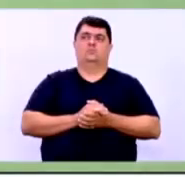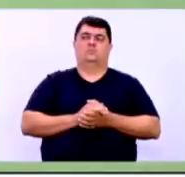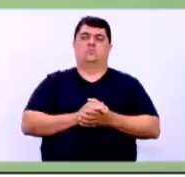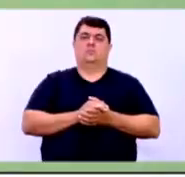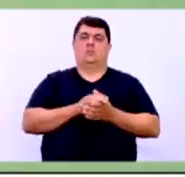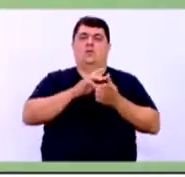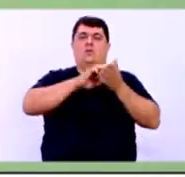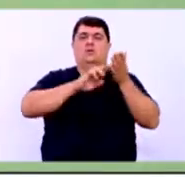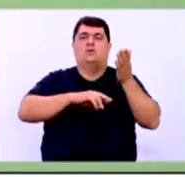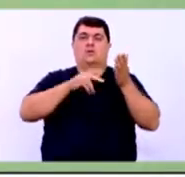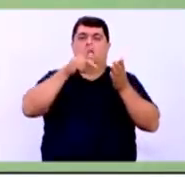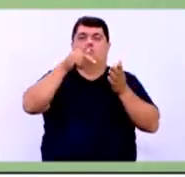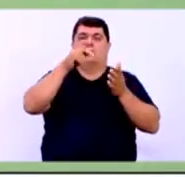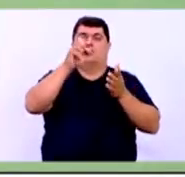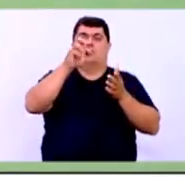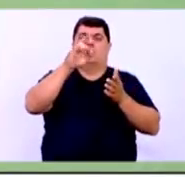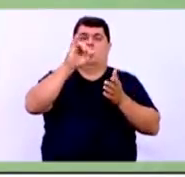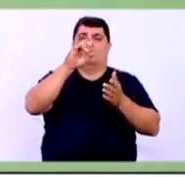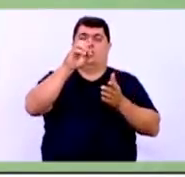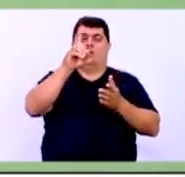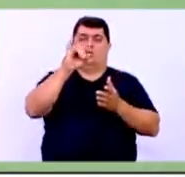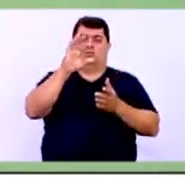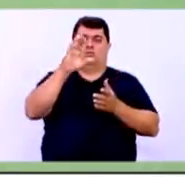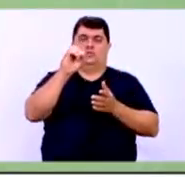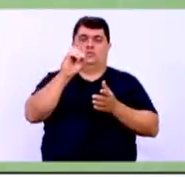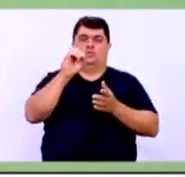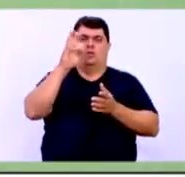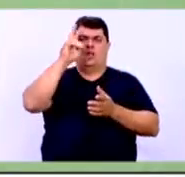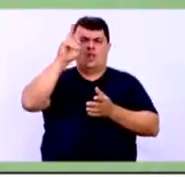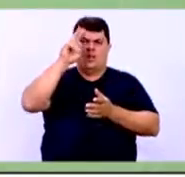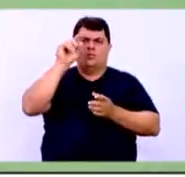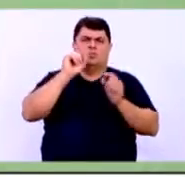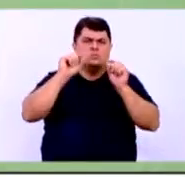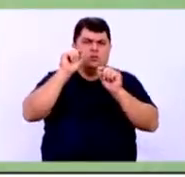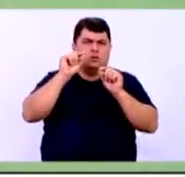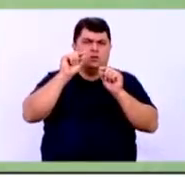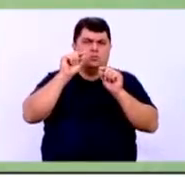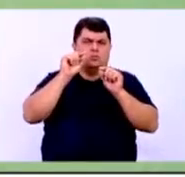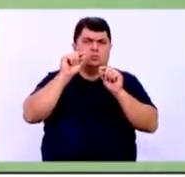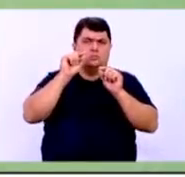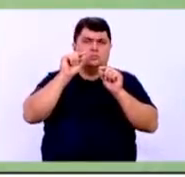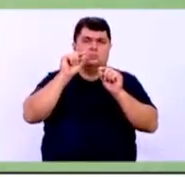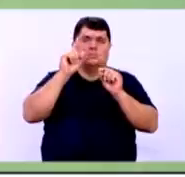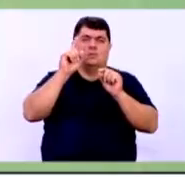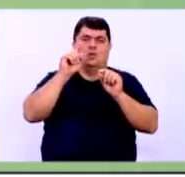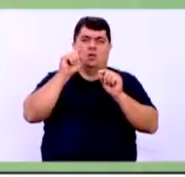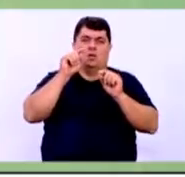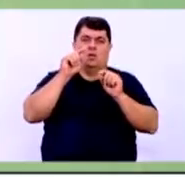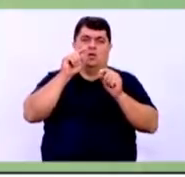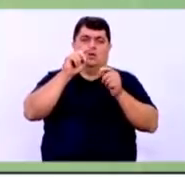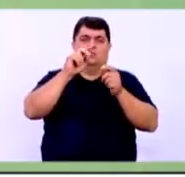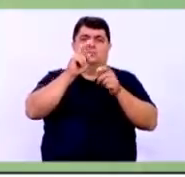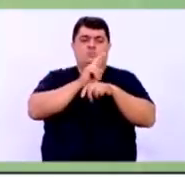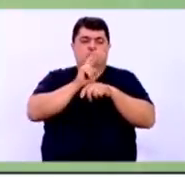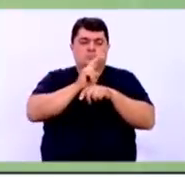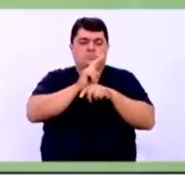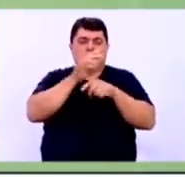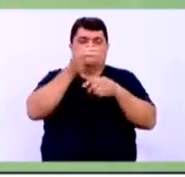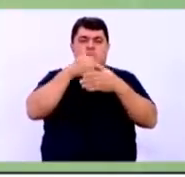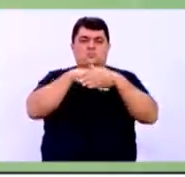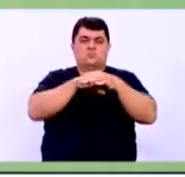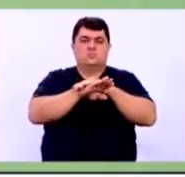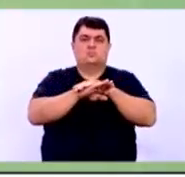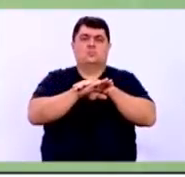Inventário periódico. Lembra? O que é o inventário periódico? É que o controle de estoque é realizado